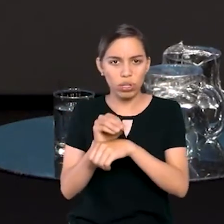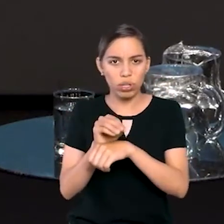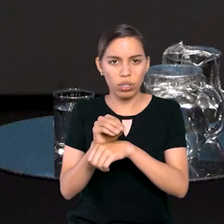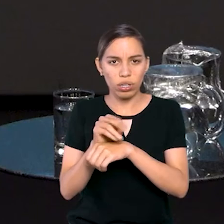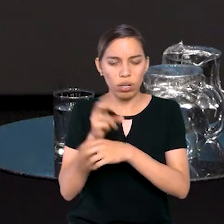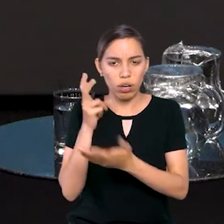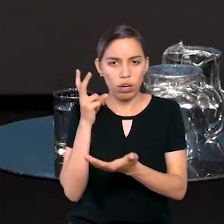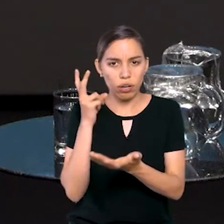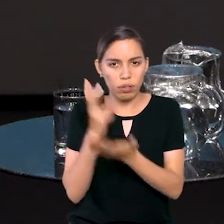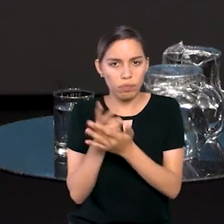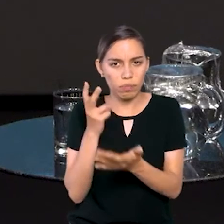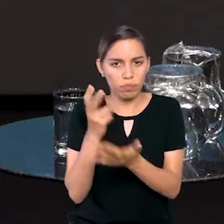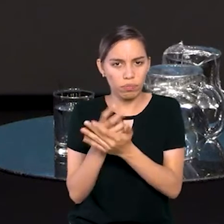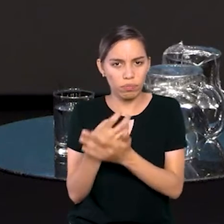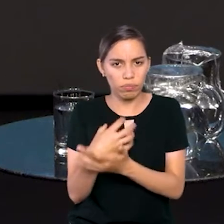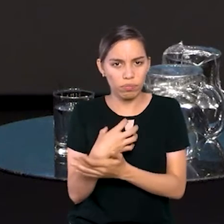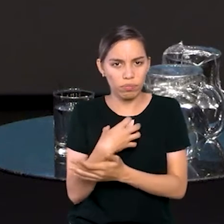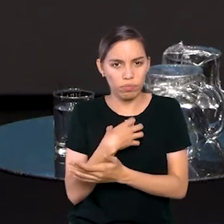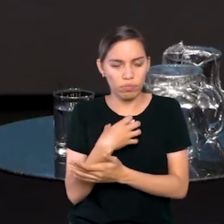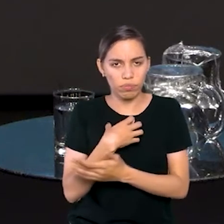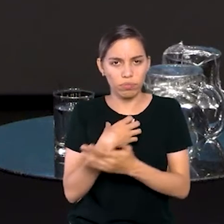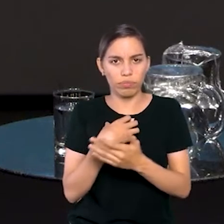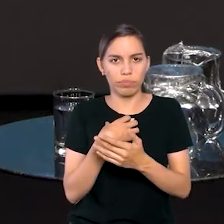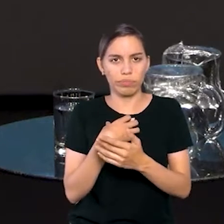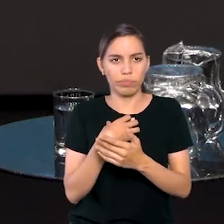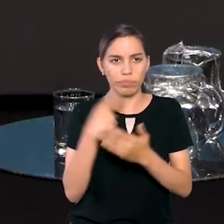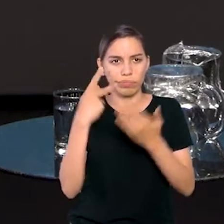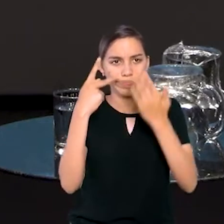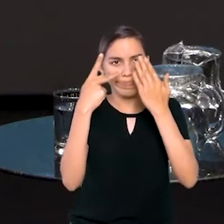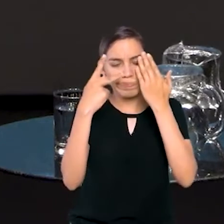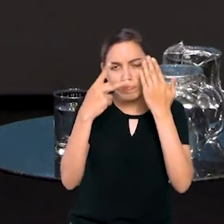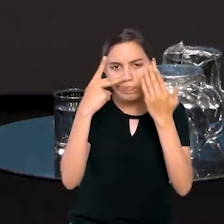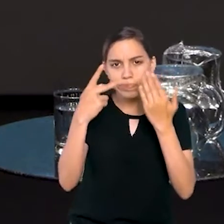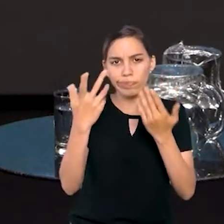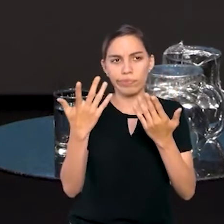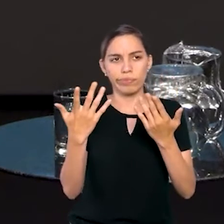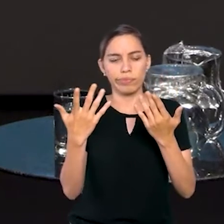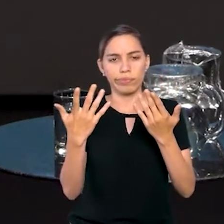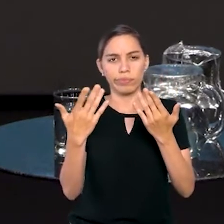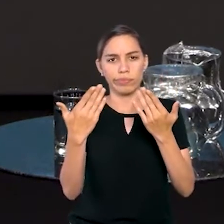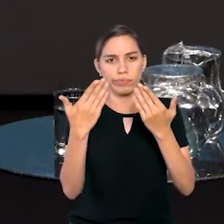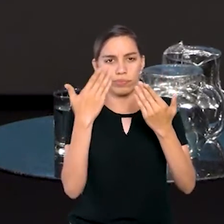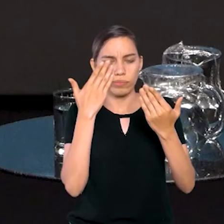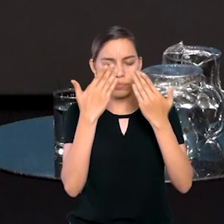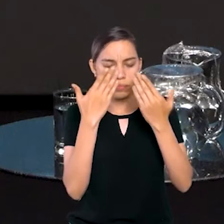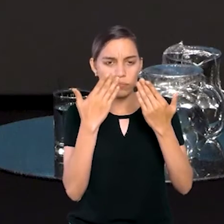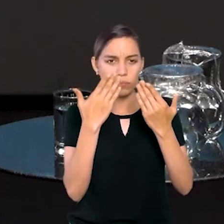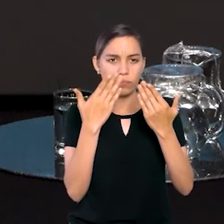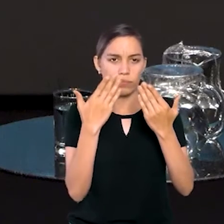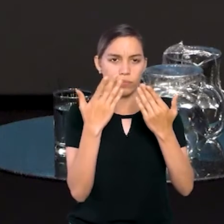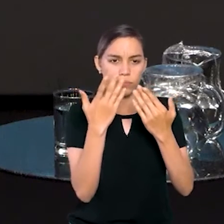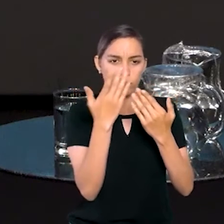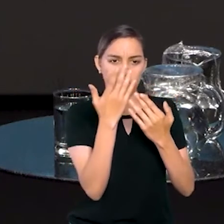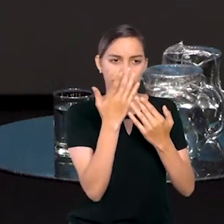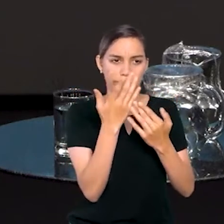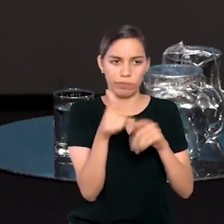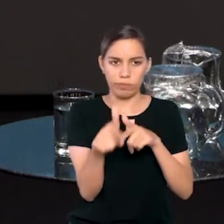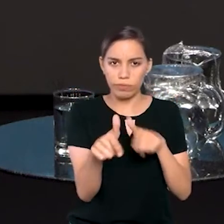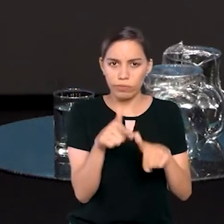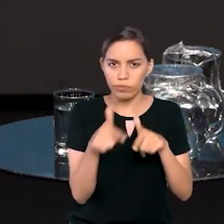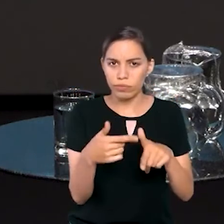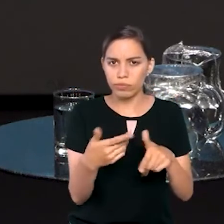mesmas categorias que a psicanálise, a psicologia trabalha. Será que,